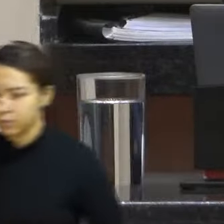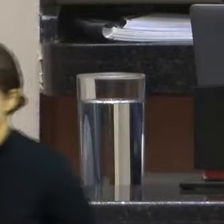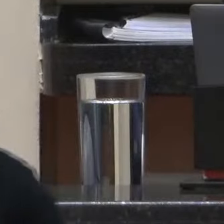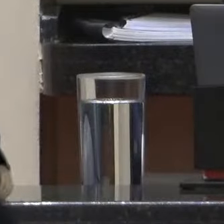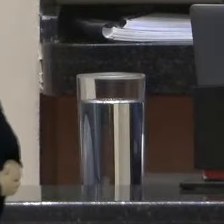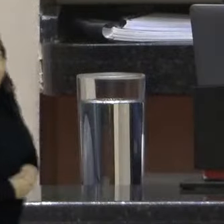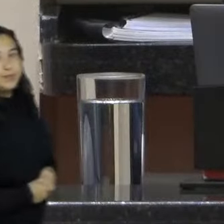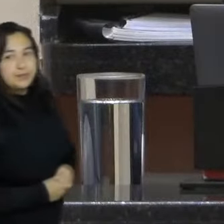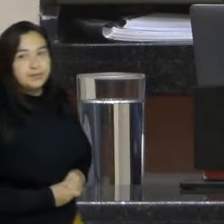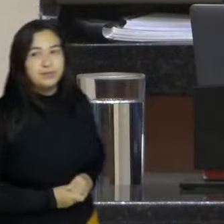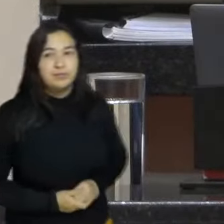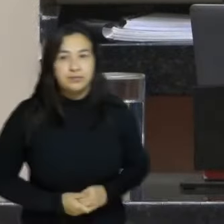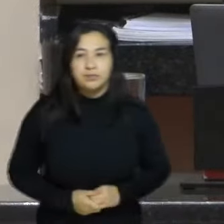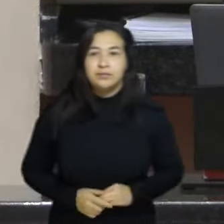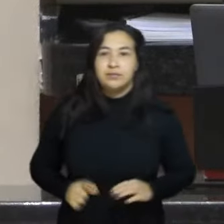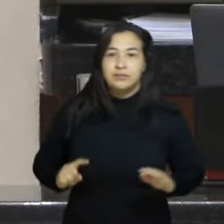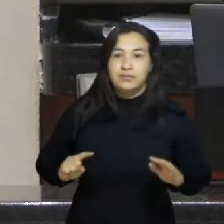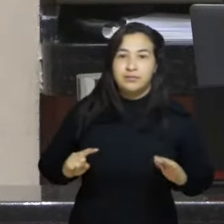PSOL,